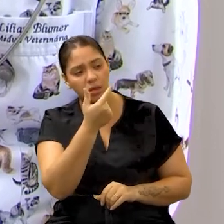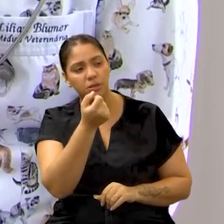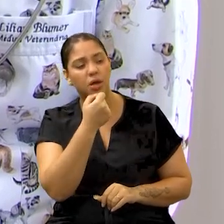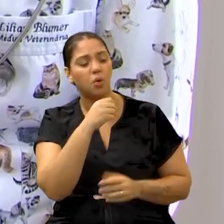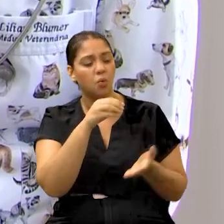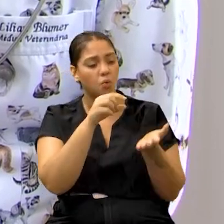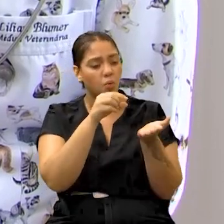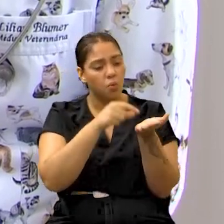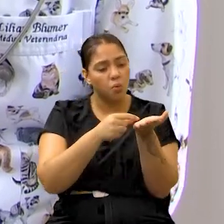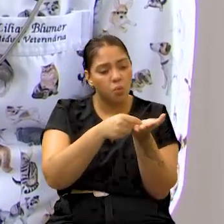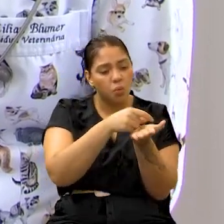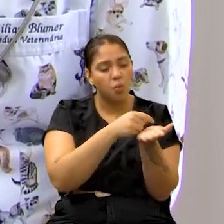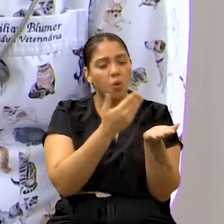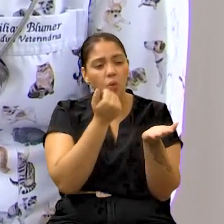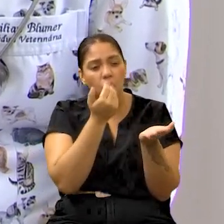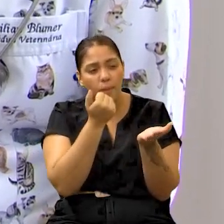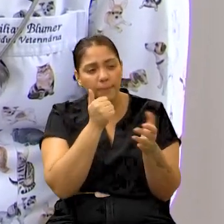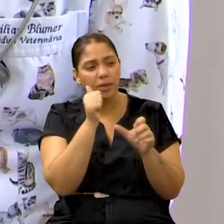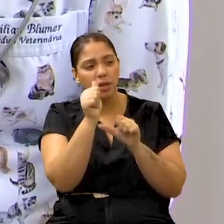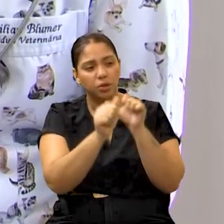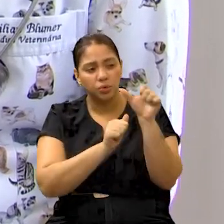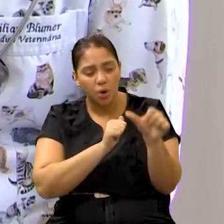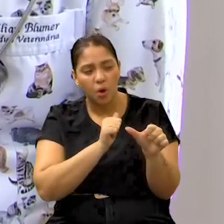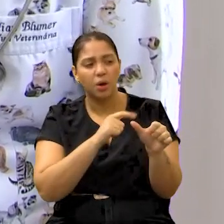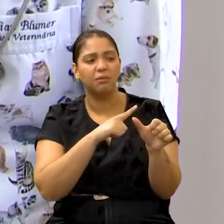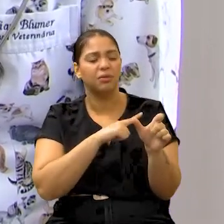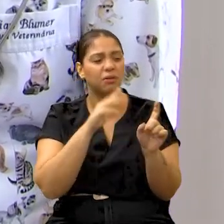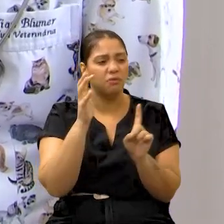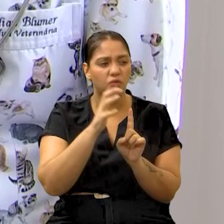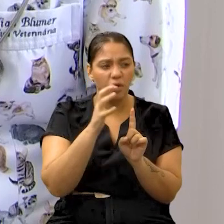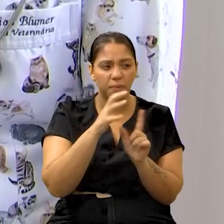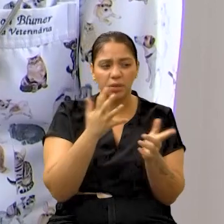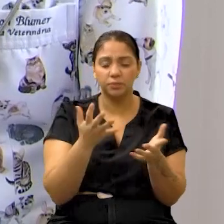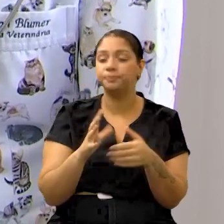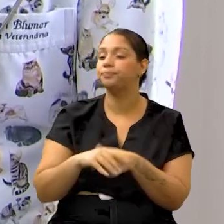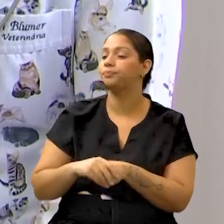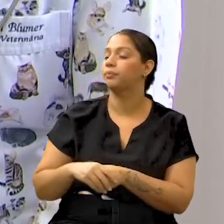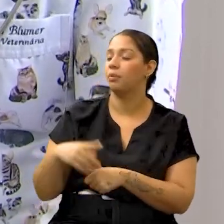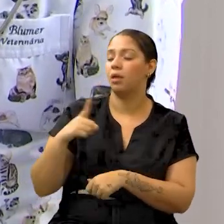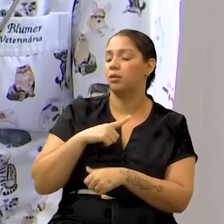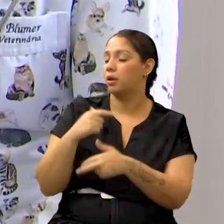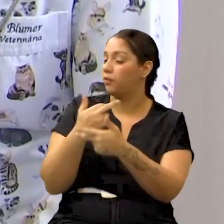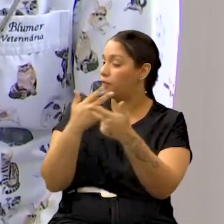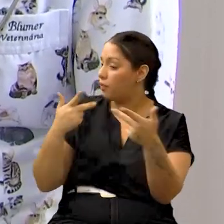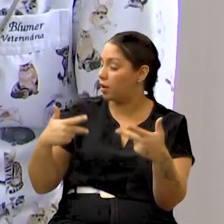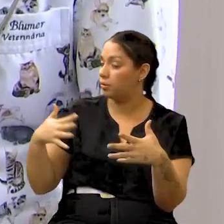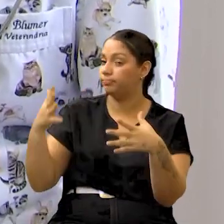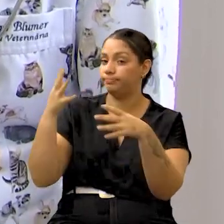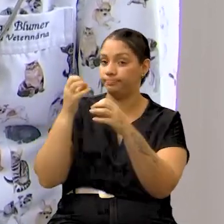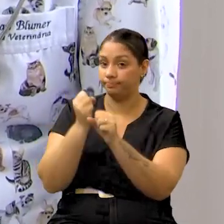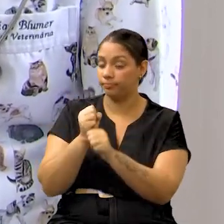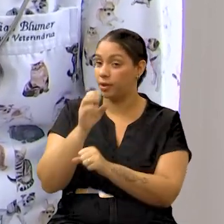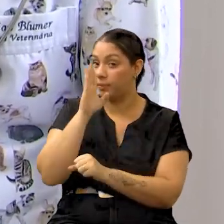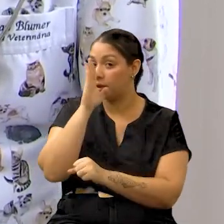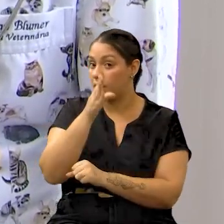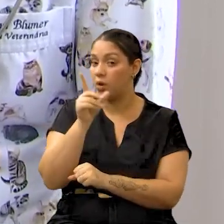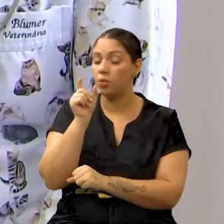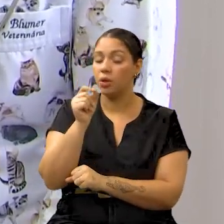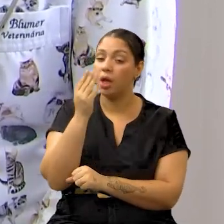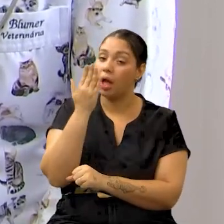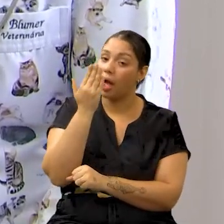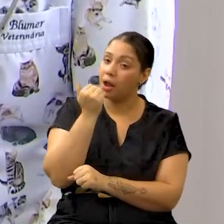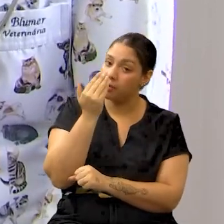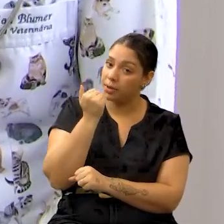é troca de ração, a alimentação também influencia em tudo? É um conjunto de fatores. O primordial é